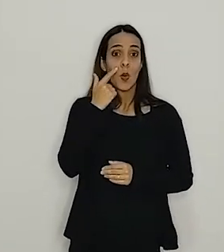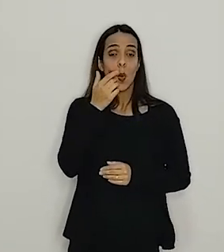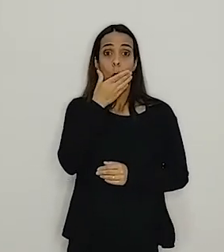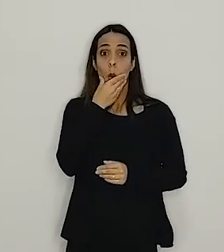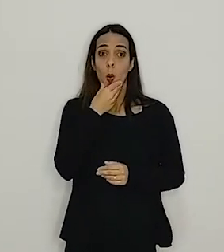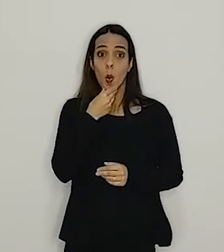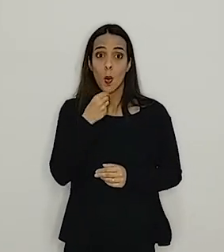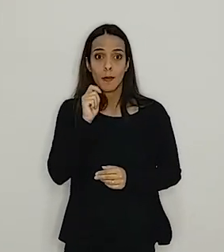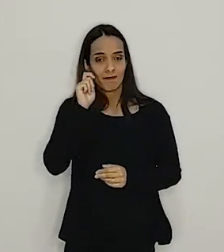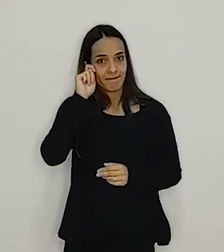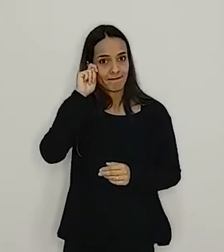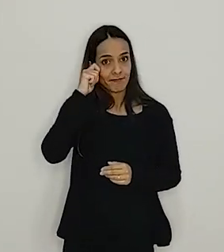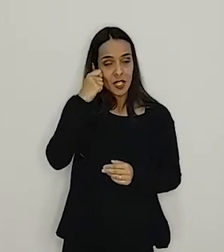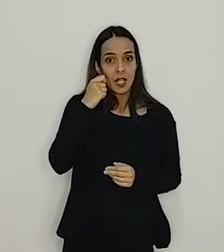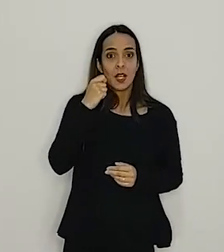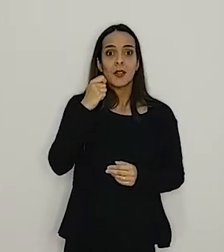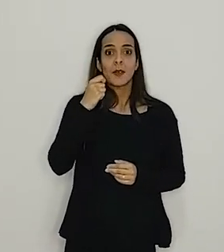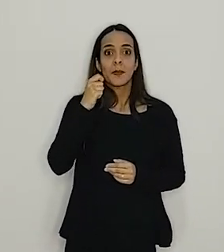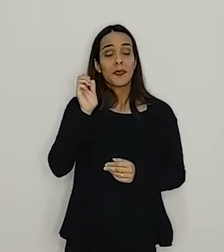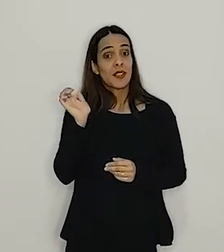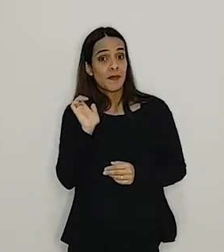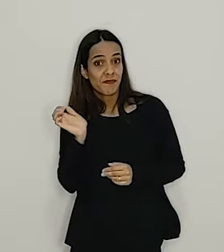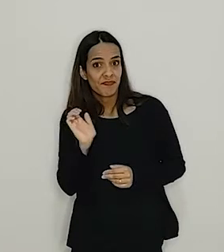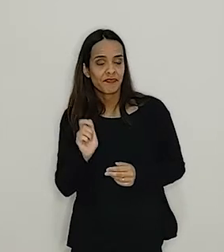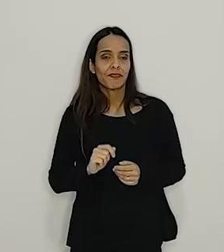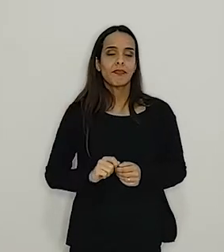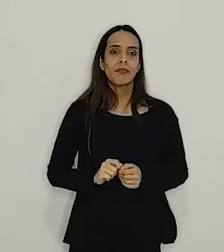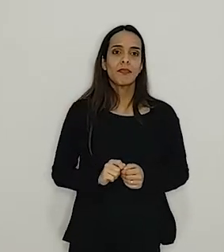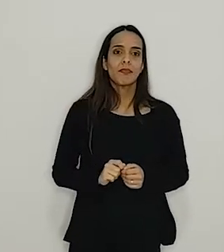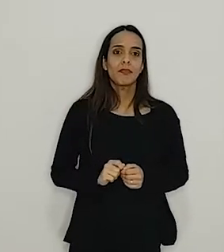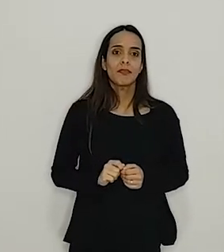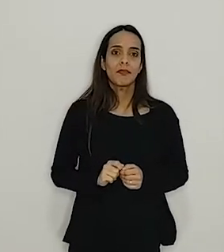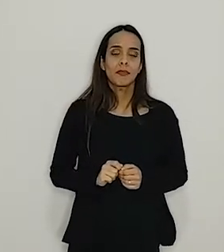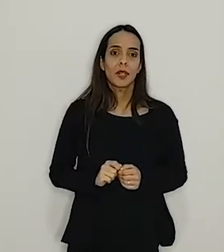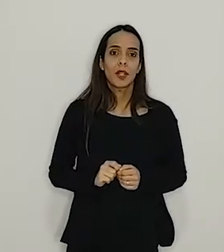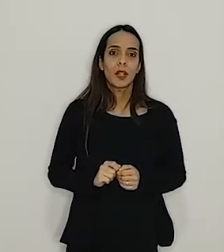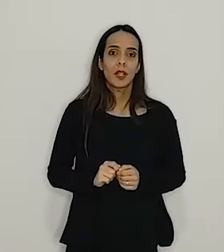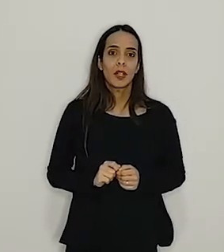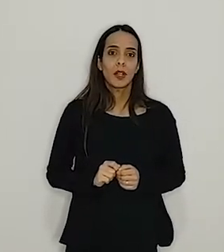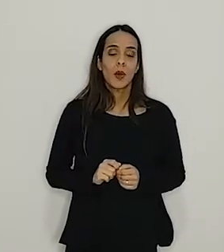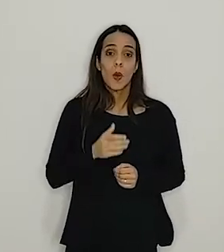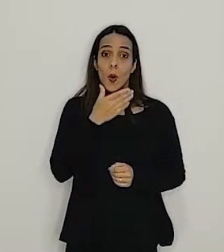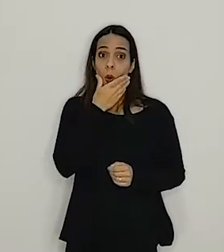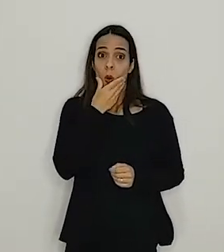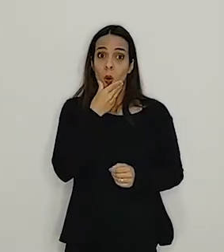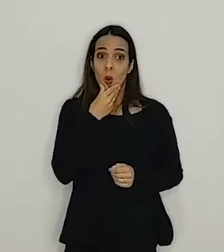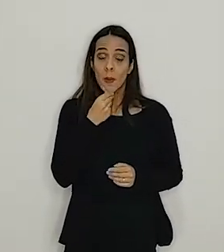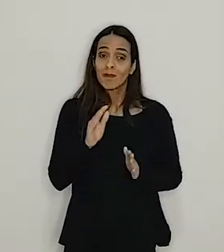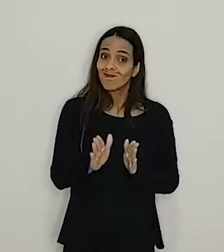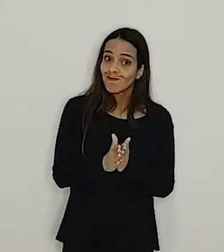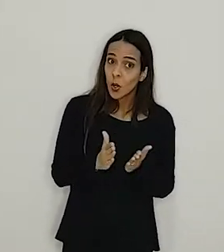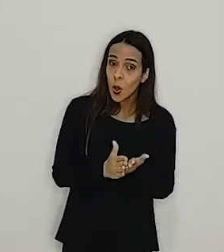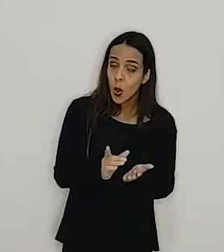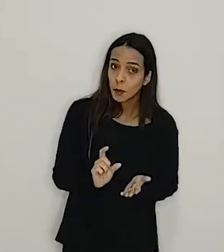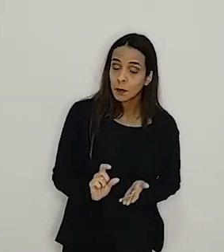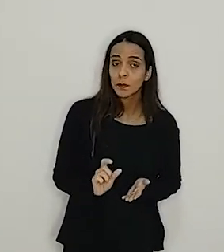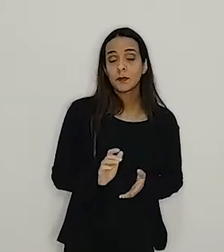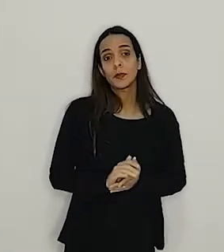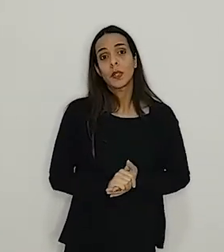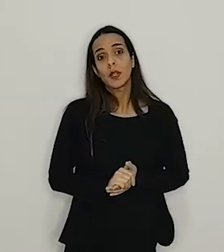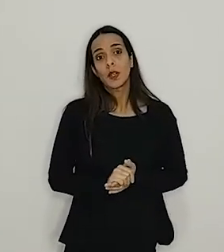homens negros, homens homoafetivos, homens de uma classe social mais